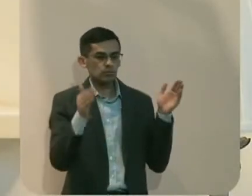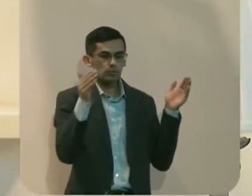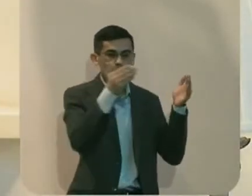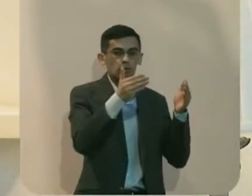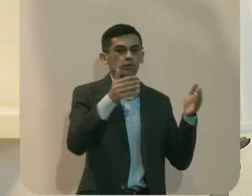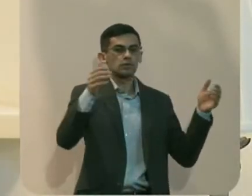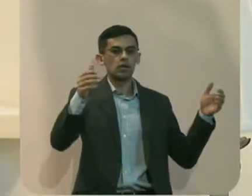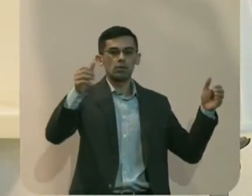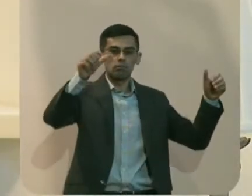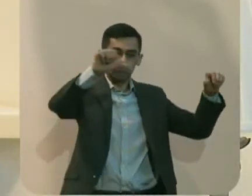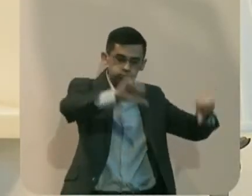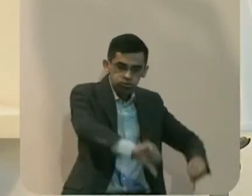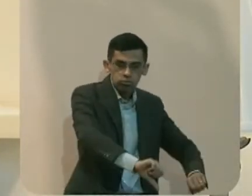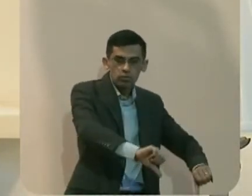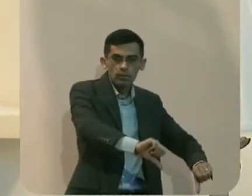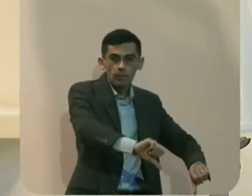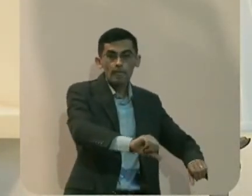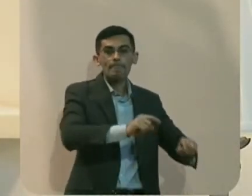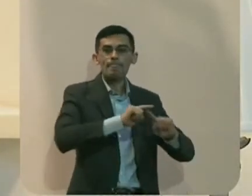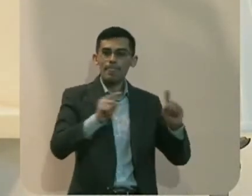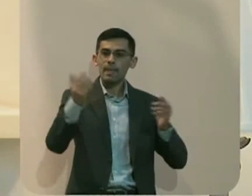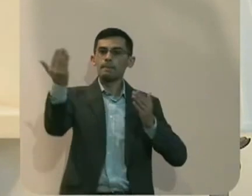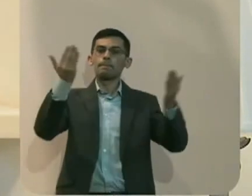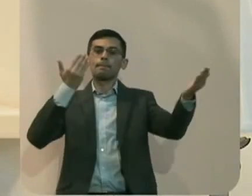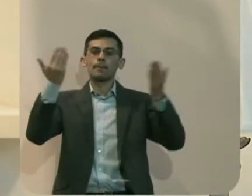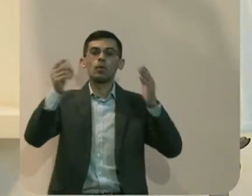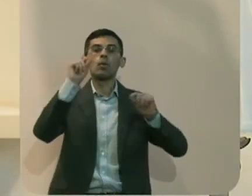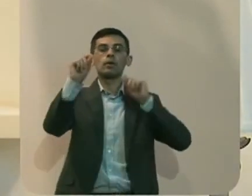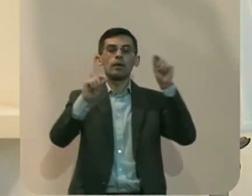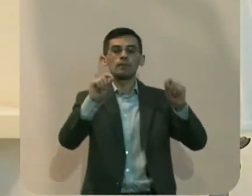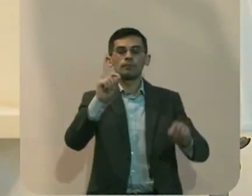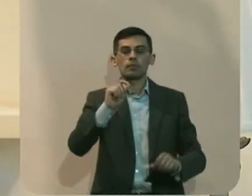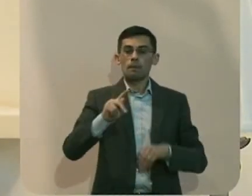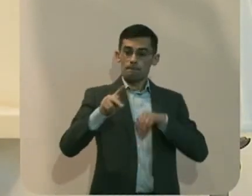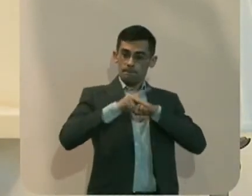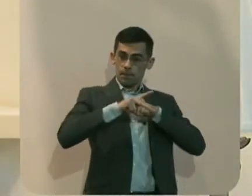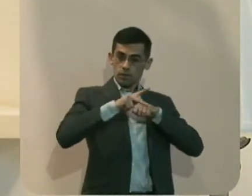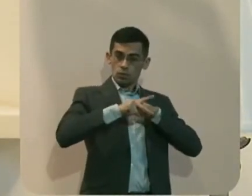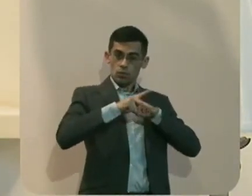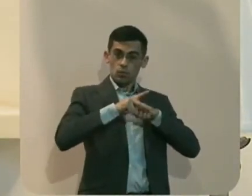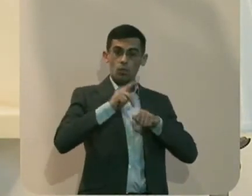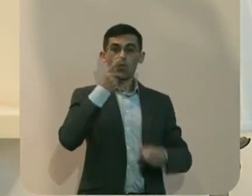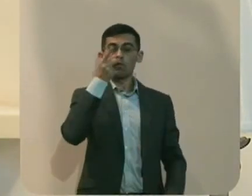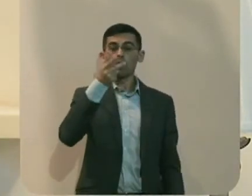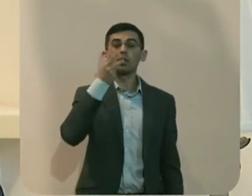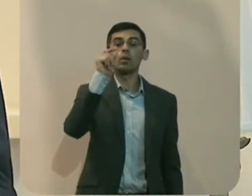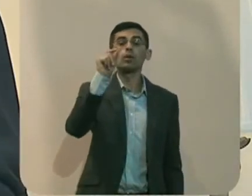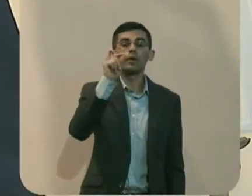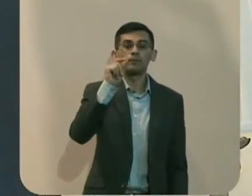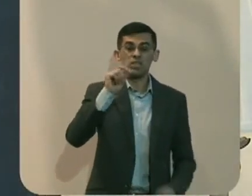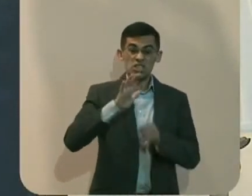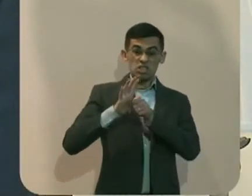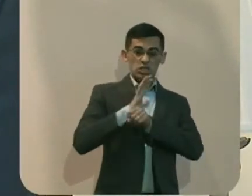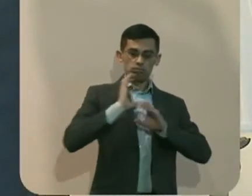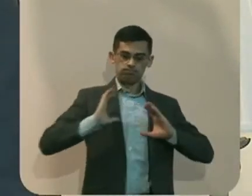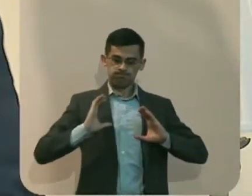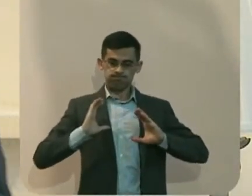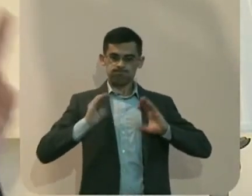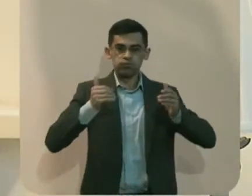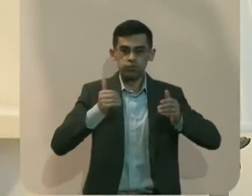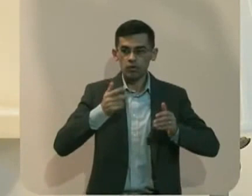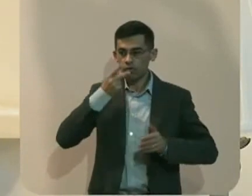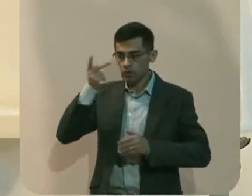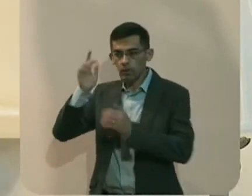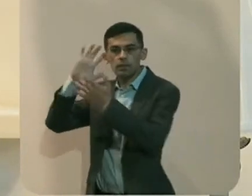afunda. E uma ilustração disso está no apóstolo Pedro. O apóstolo Pedro, cheio de coragem, disse